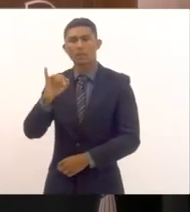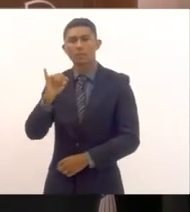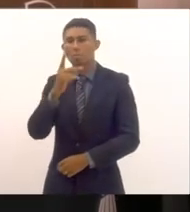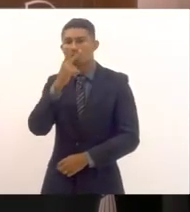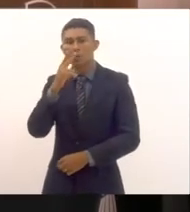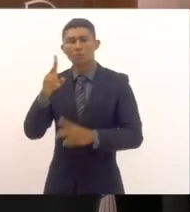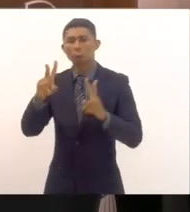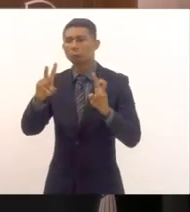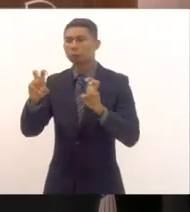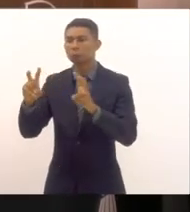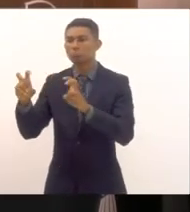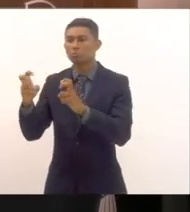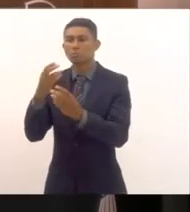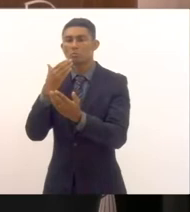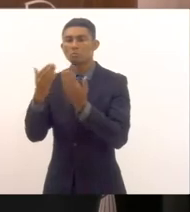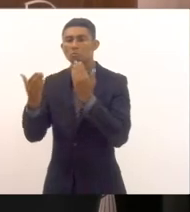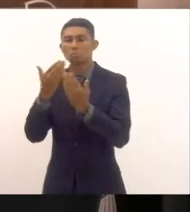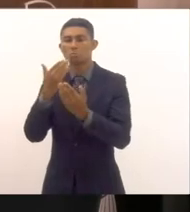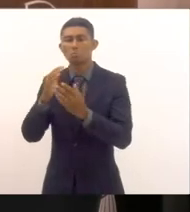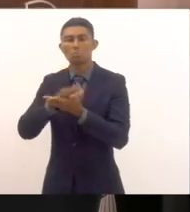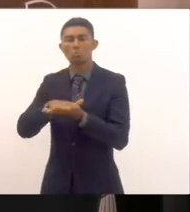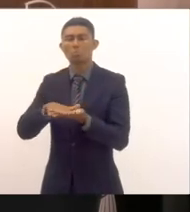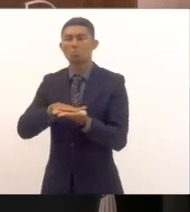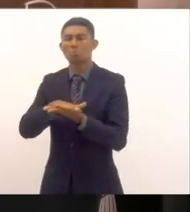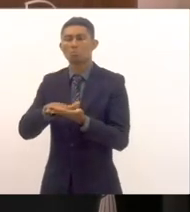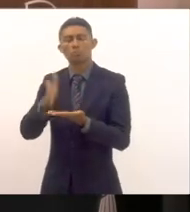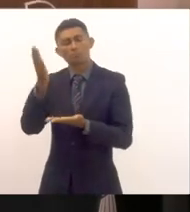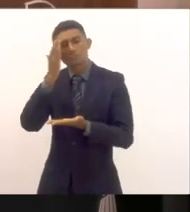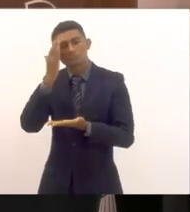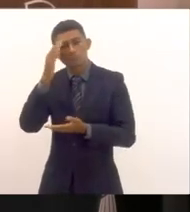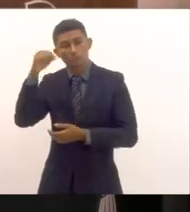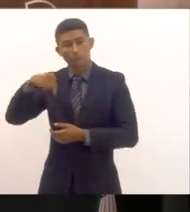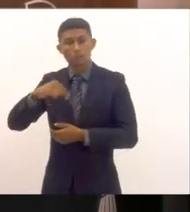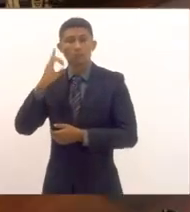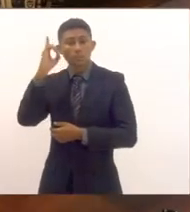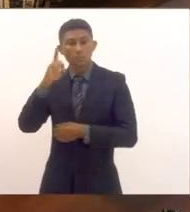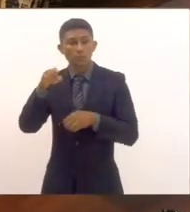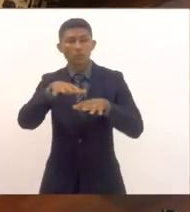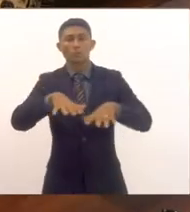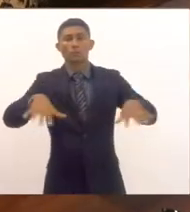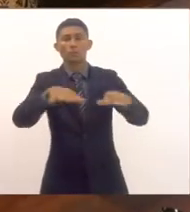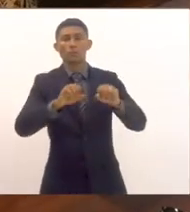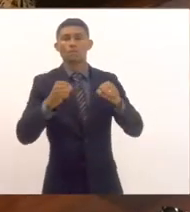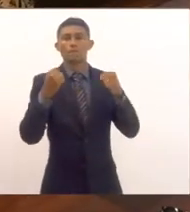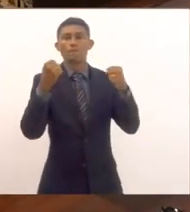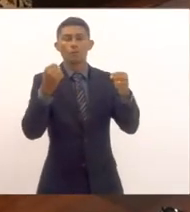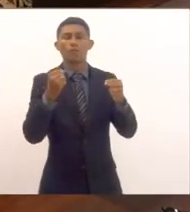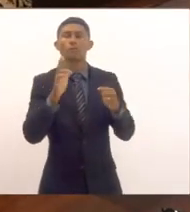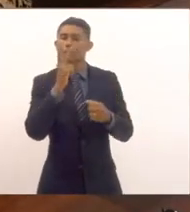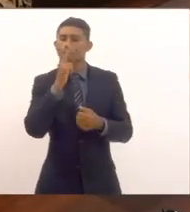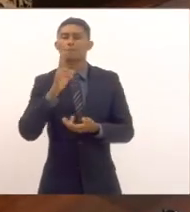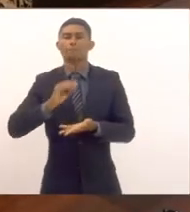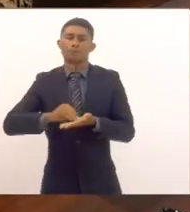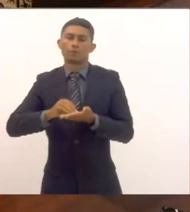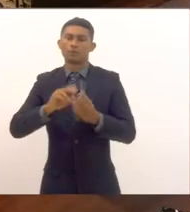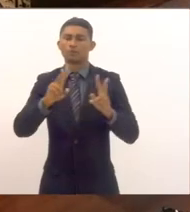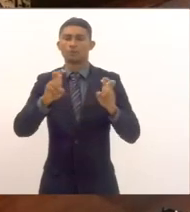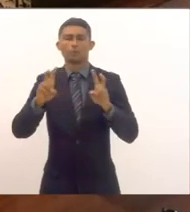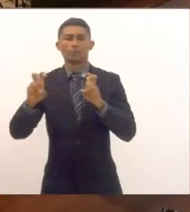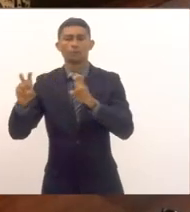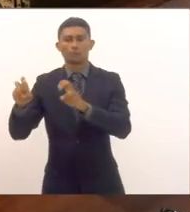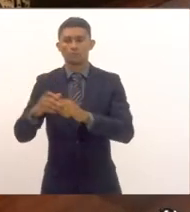apesar da da do esforço dos deputados aqui estão sendo que está sendo discutido Então acho que é tem questões que ele